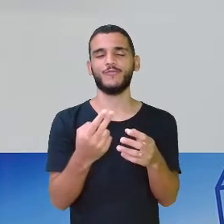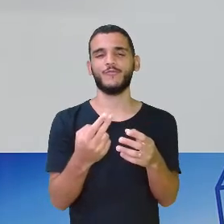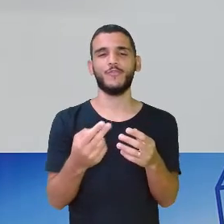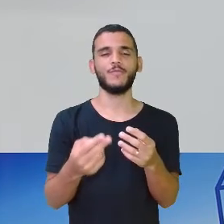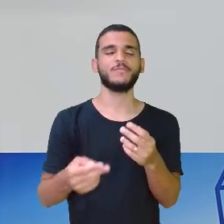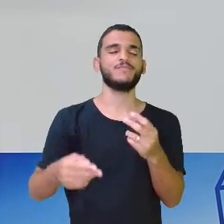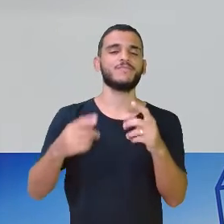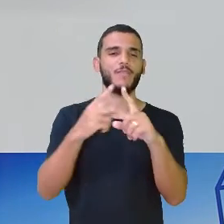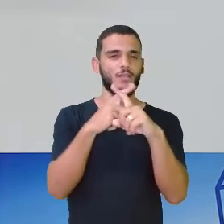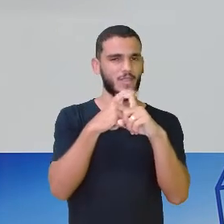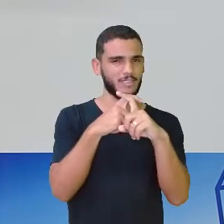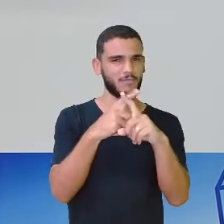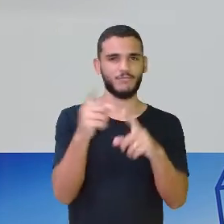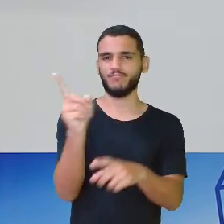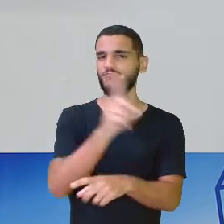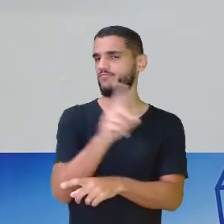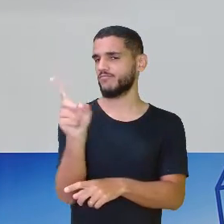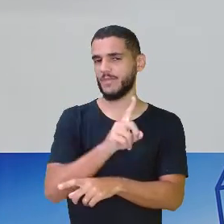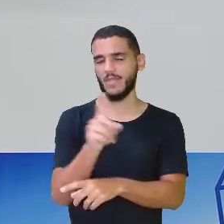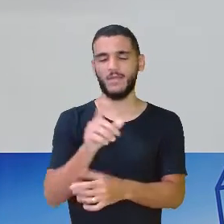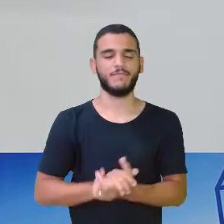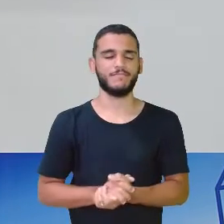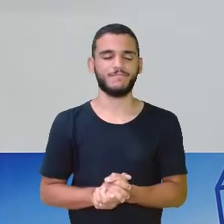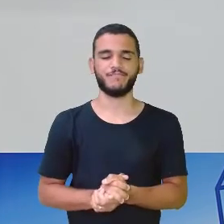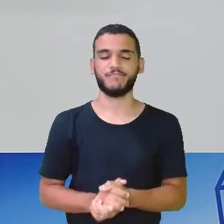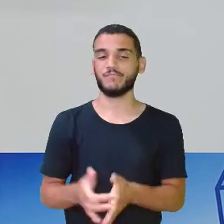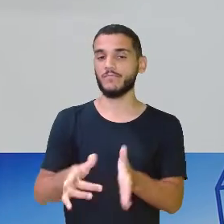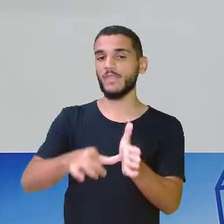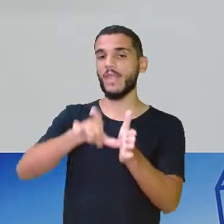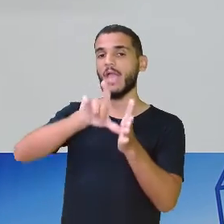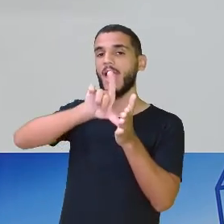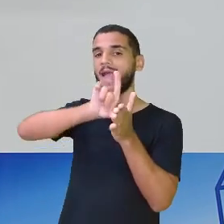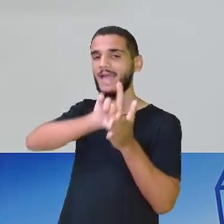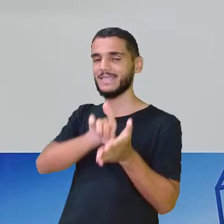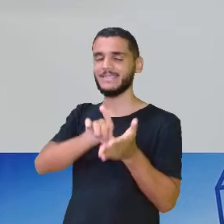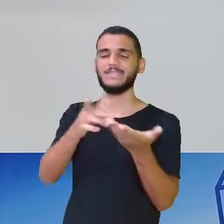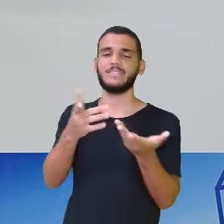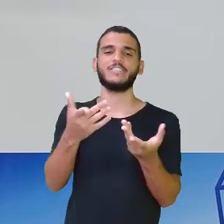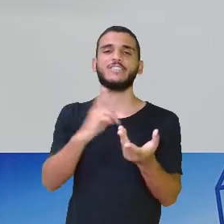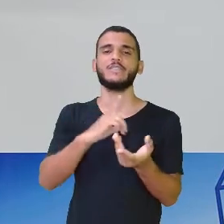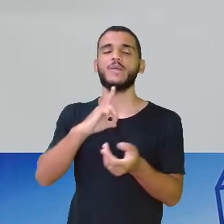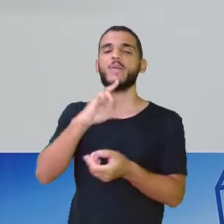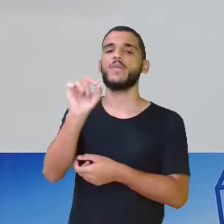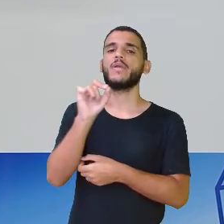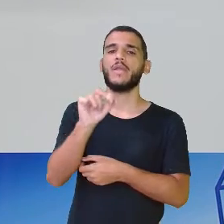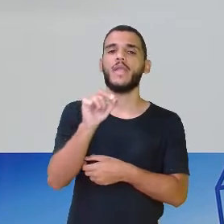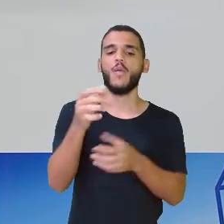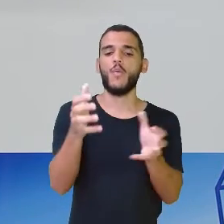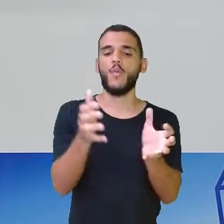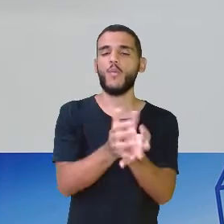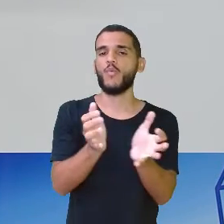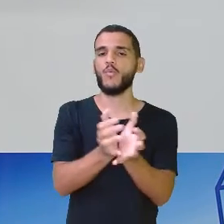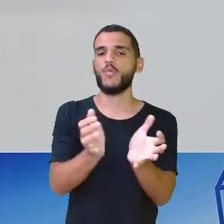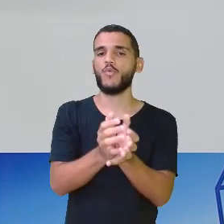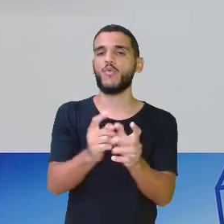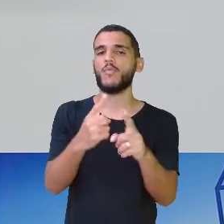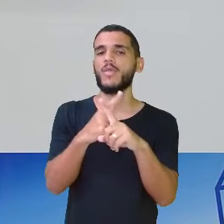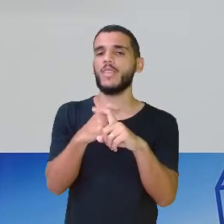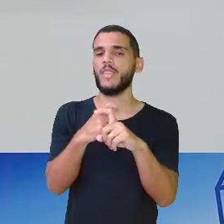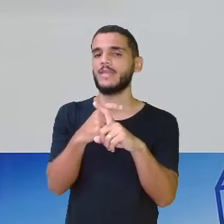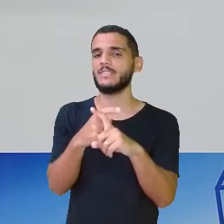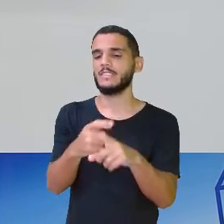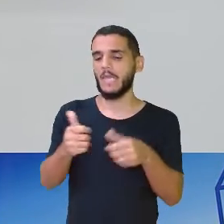chamado socialismo marxista. Antes, pelo contrário, esses nazistas eles vão passar a